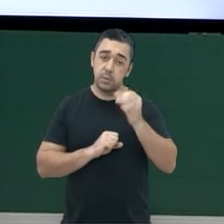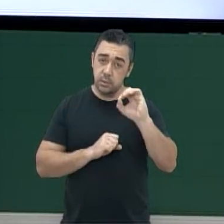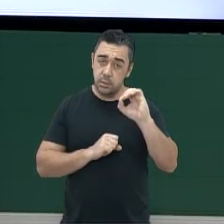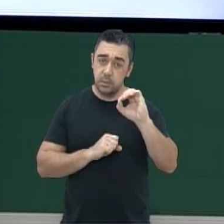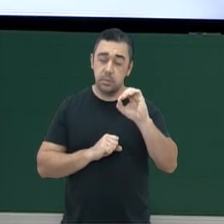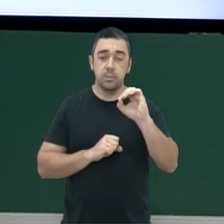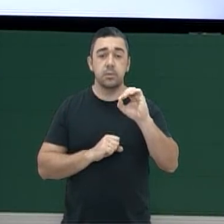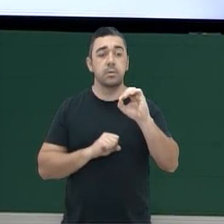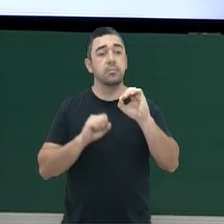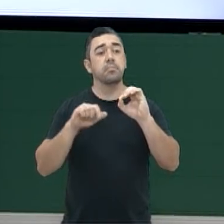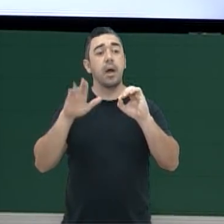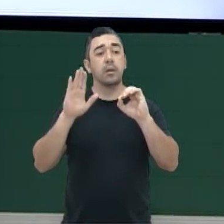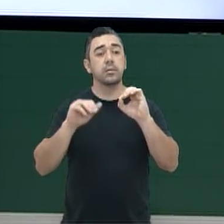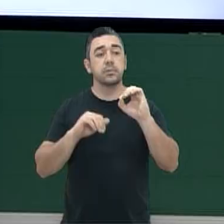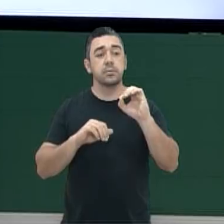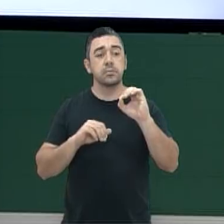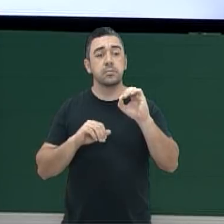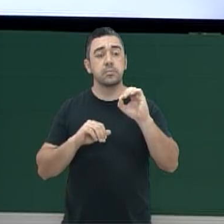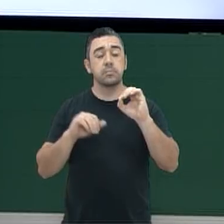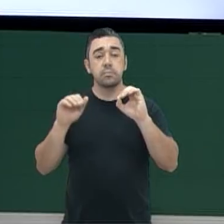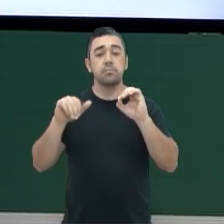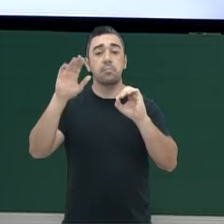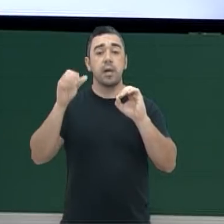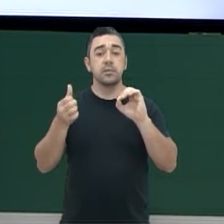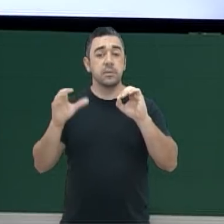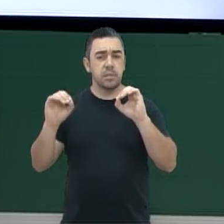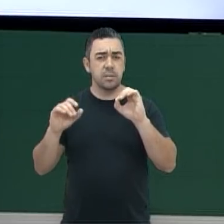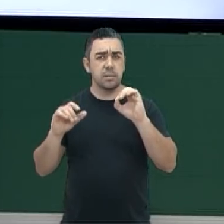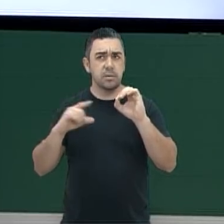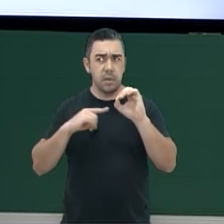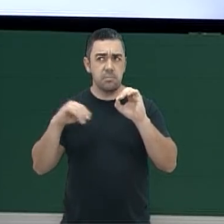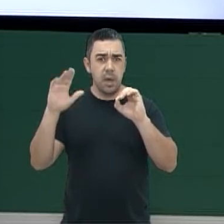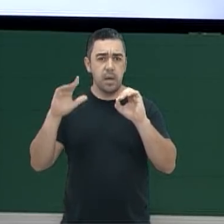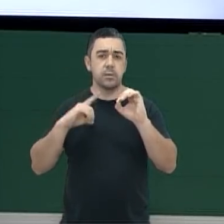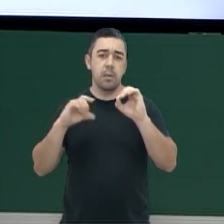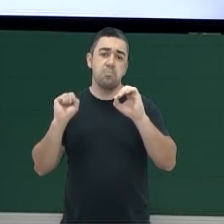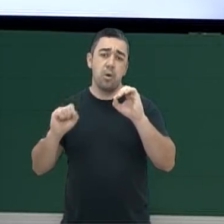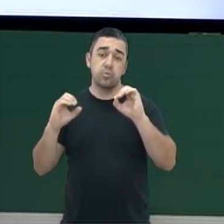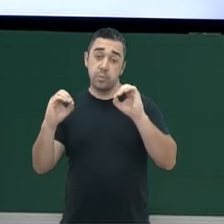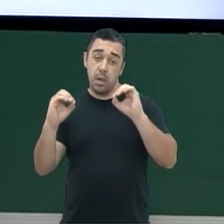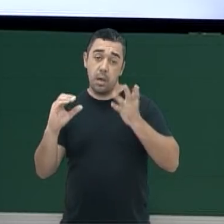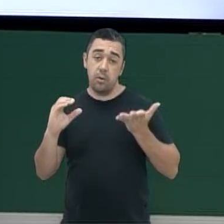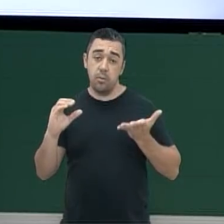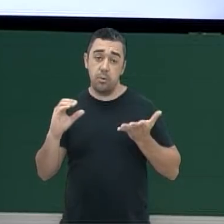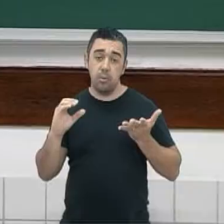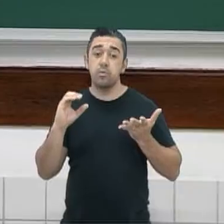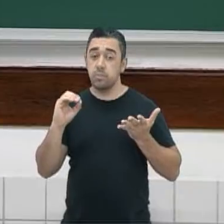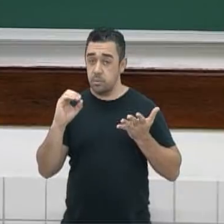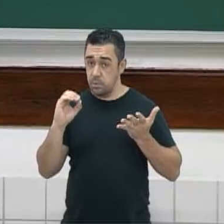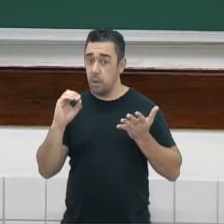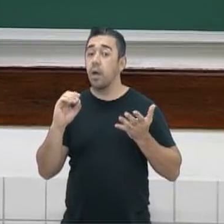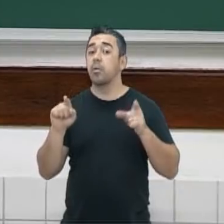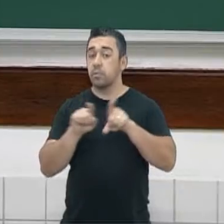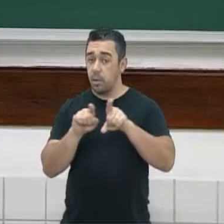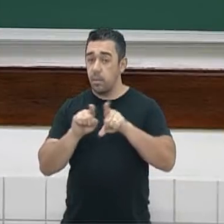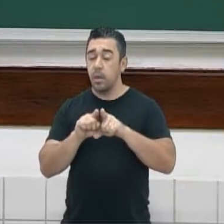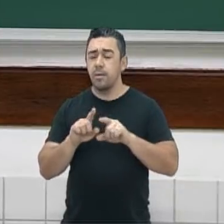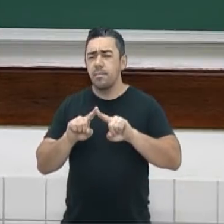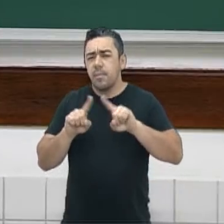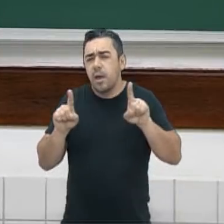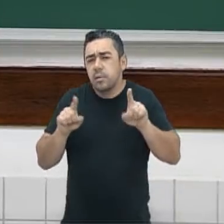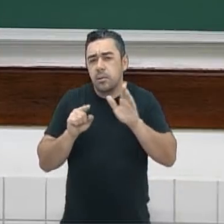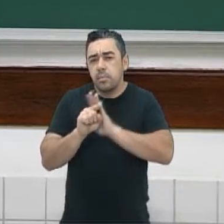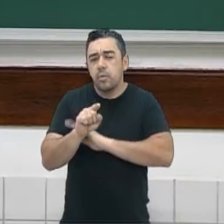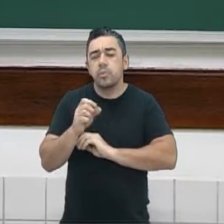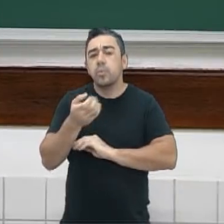60, pode ser quem mais? Acima do 60 tem mais gente? Pode ser o 0, não é? 0 é múltiplo comum também. Mas qual